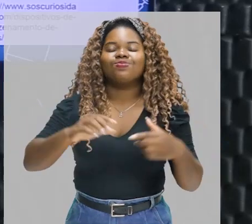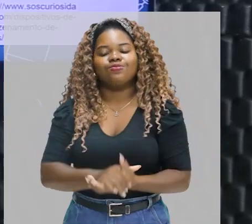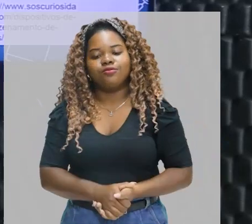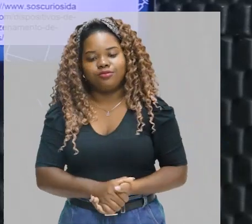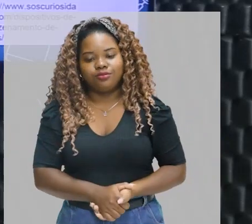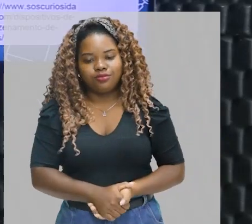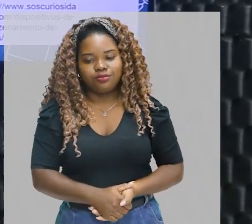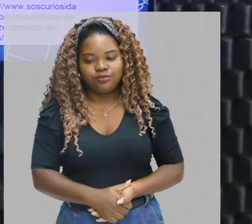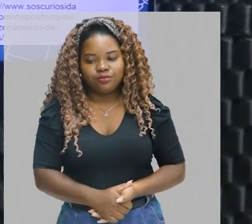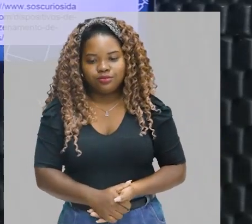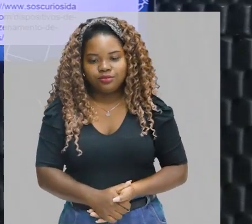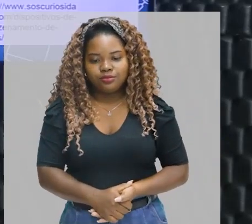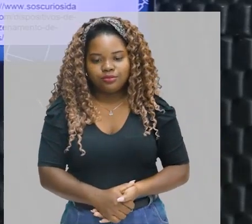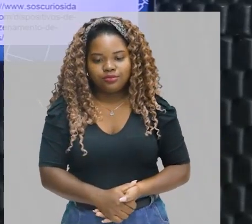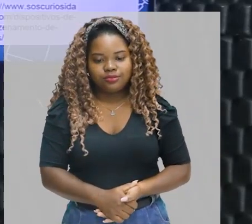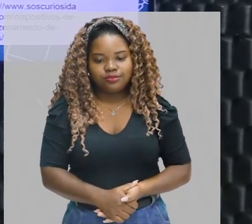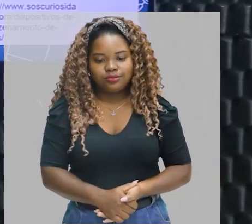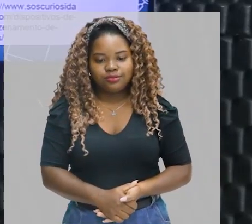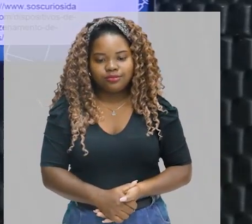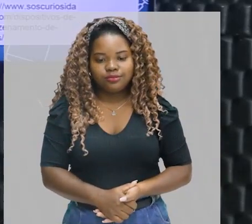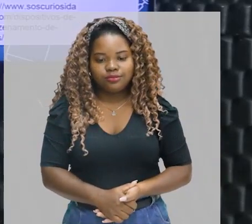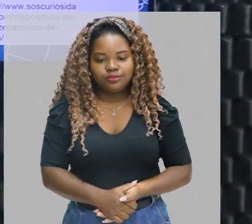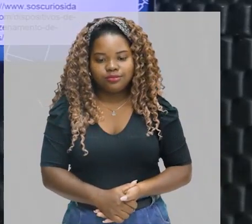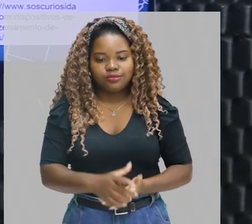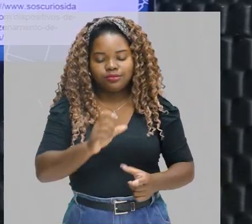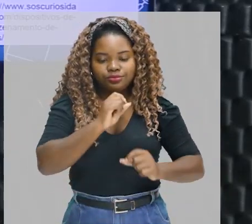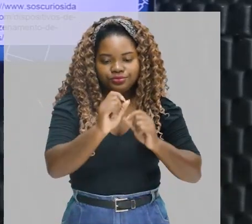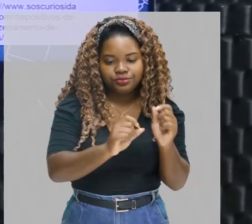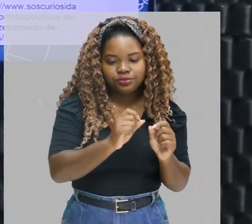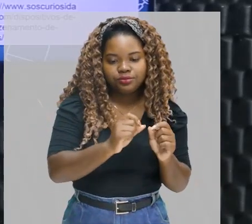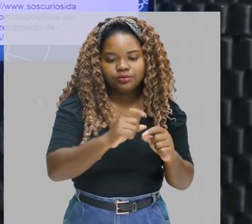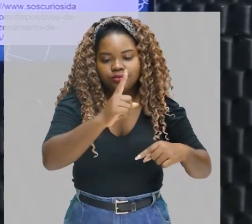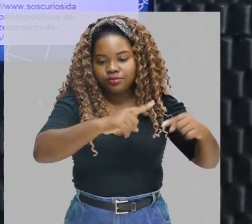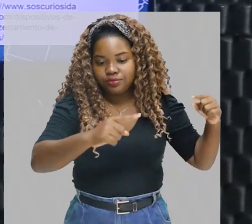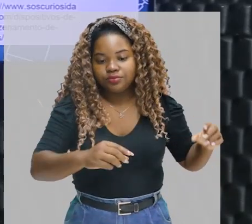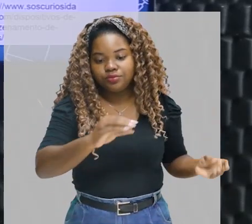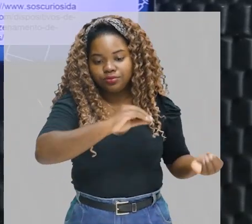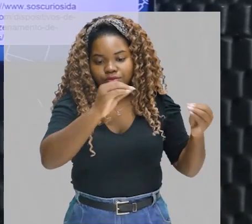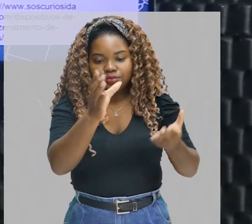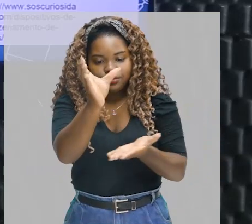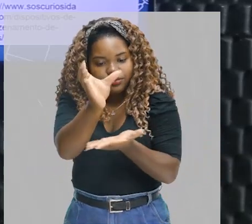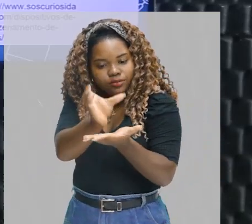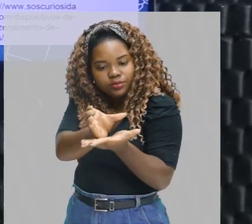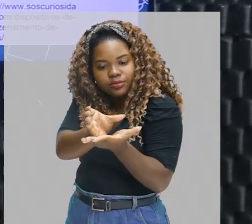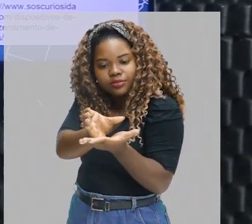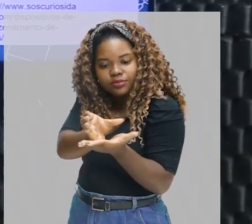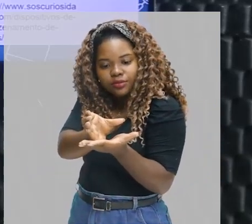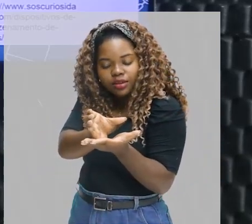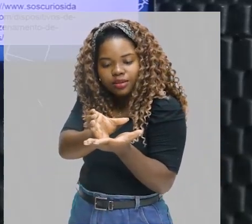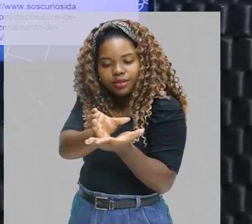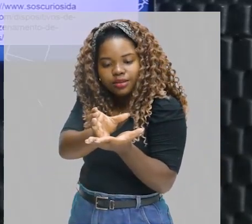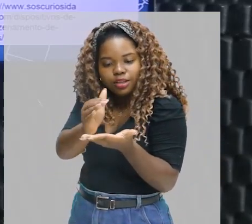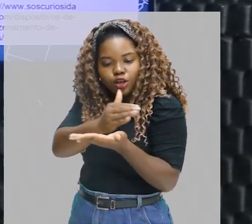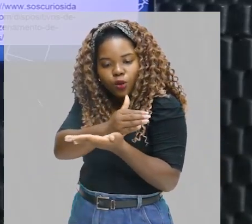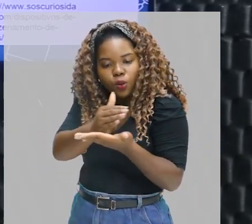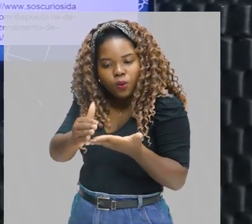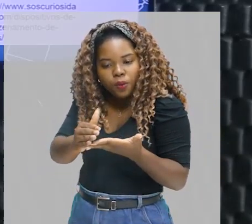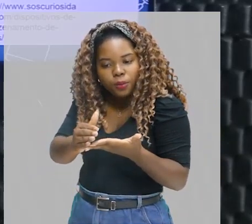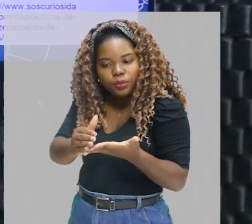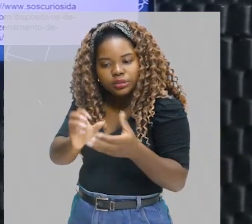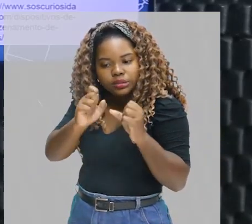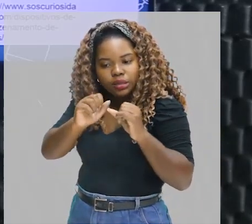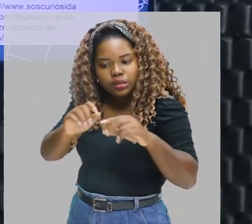estruturazinha, né, de um determinado material, essa estrutura ela começa a emitir o